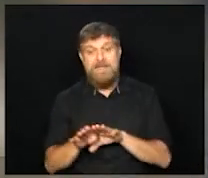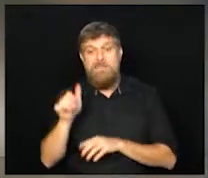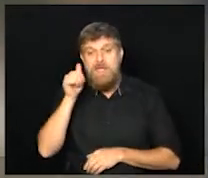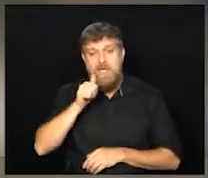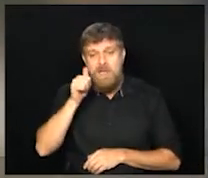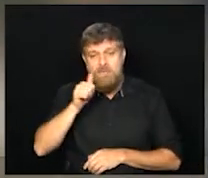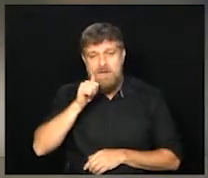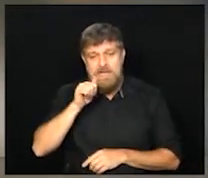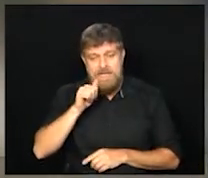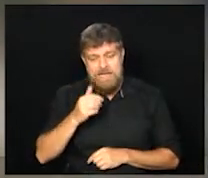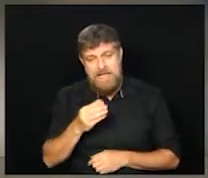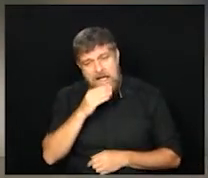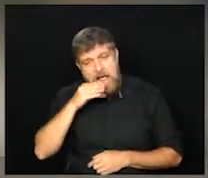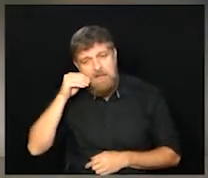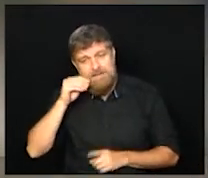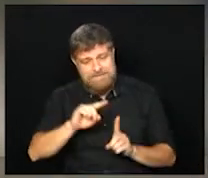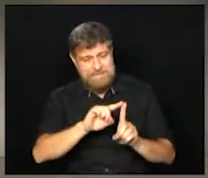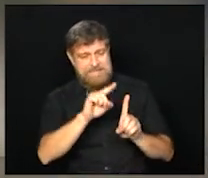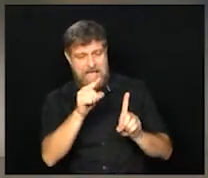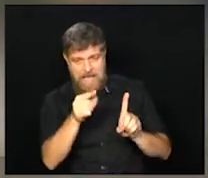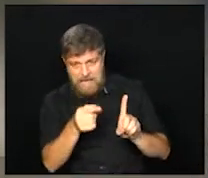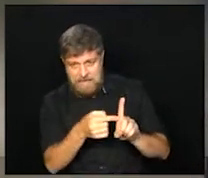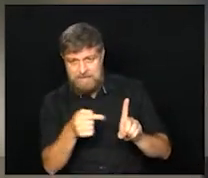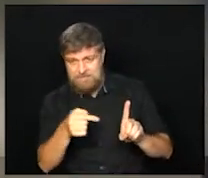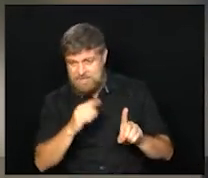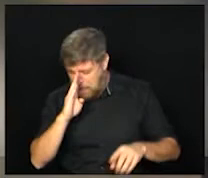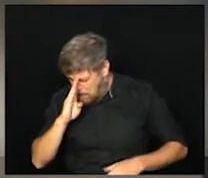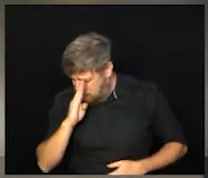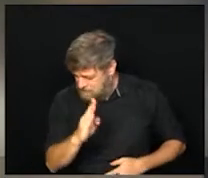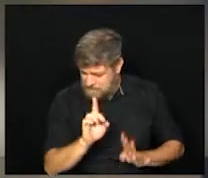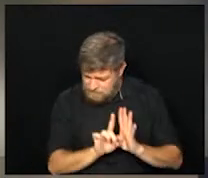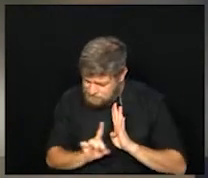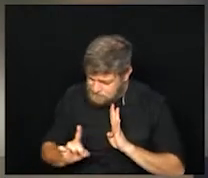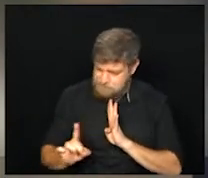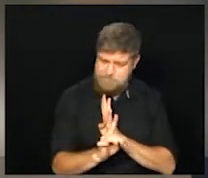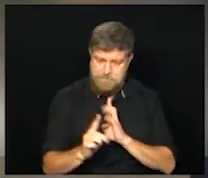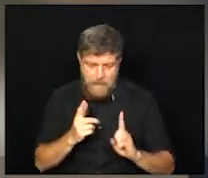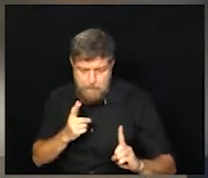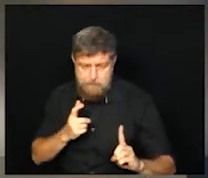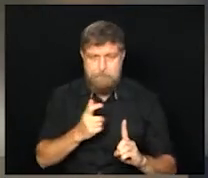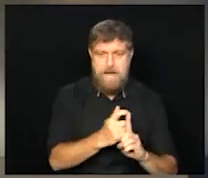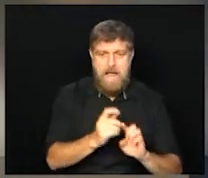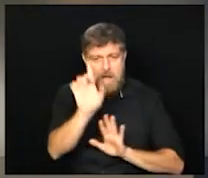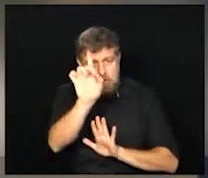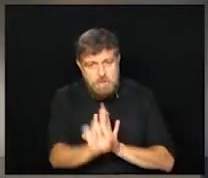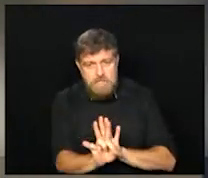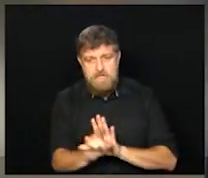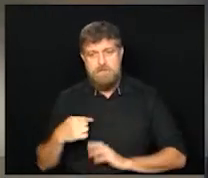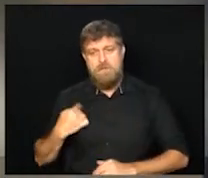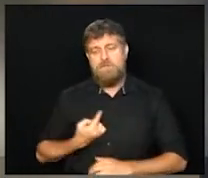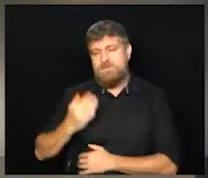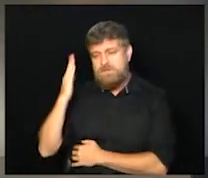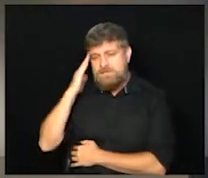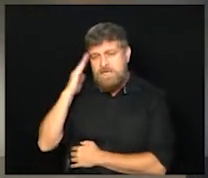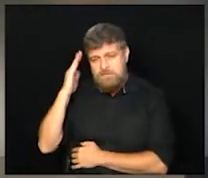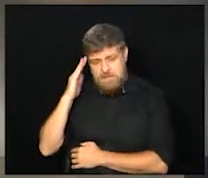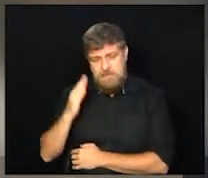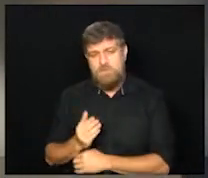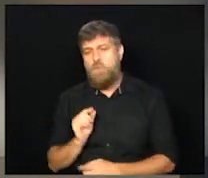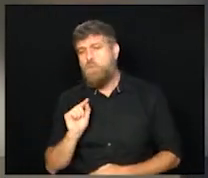mulheres, as adolescentes grávidas, tivessem o direito de serem vacinadas. Todos nós sabemos o